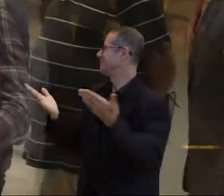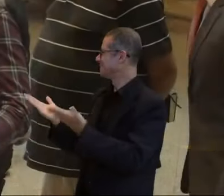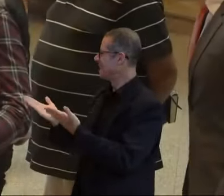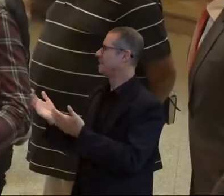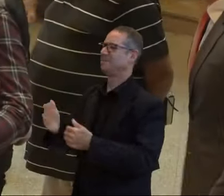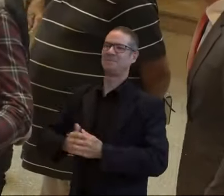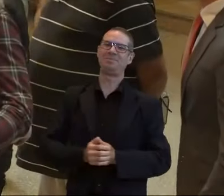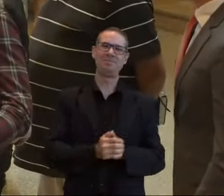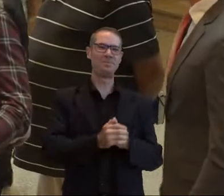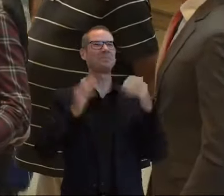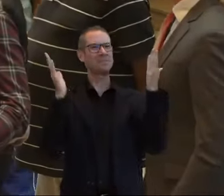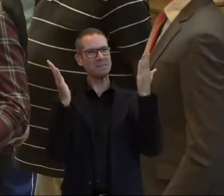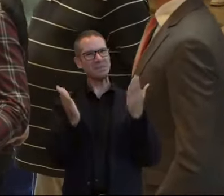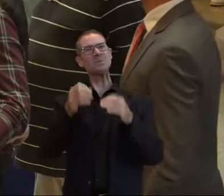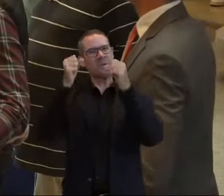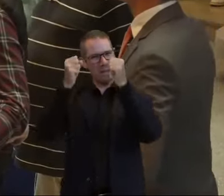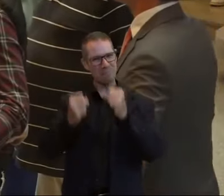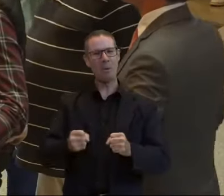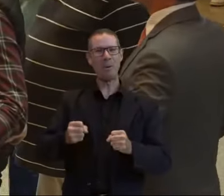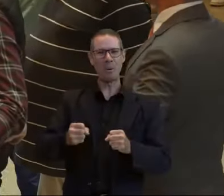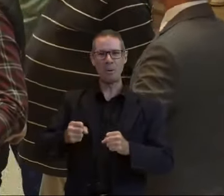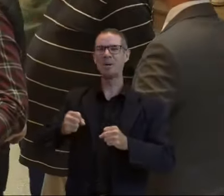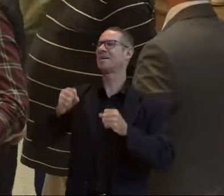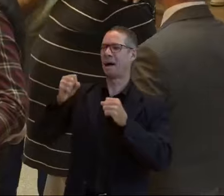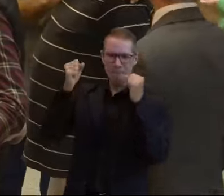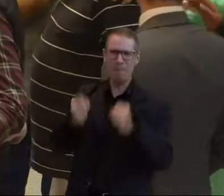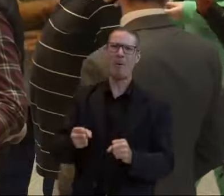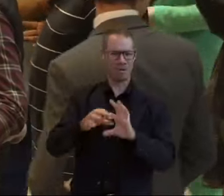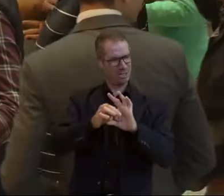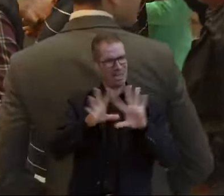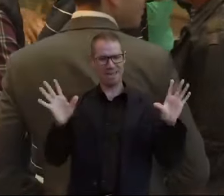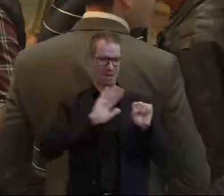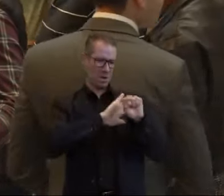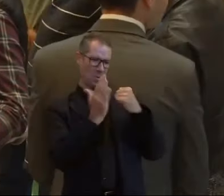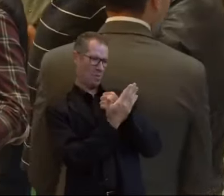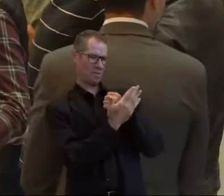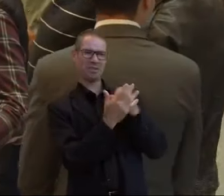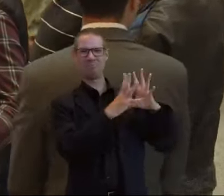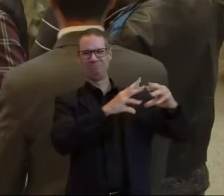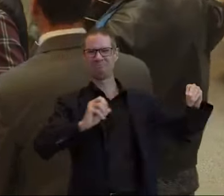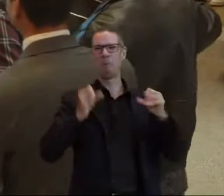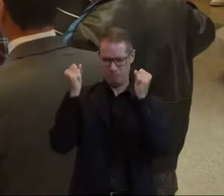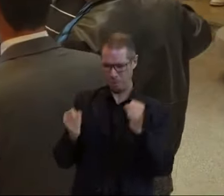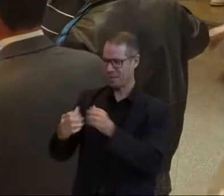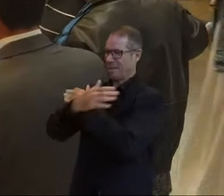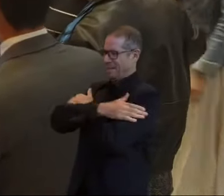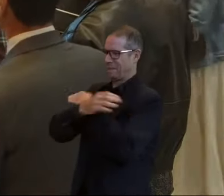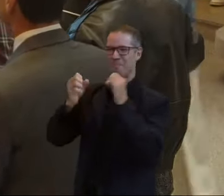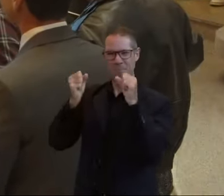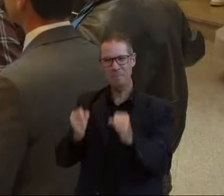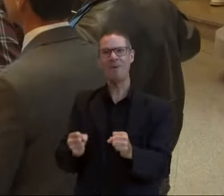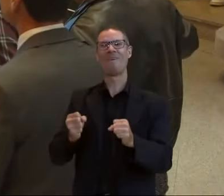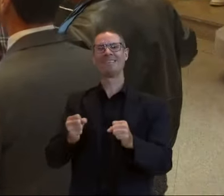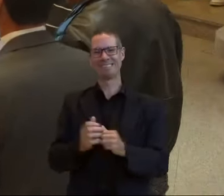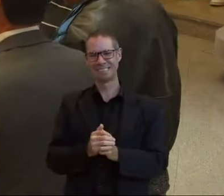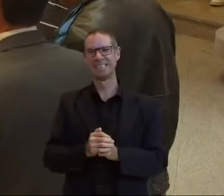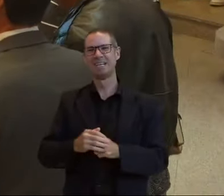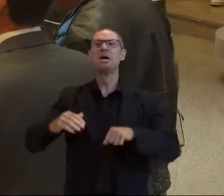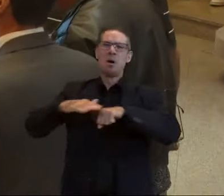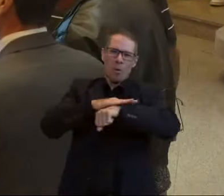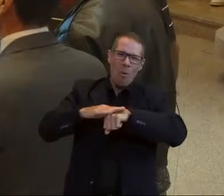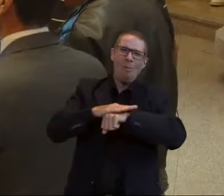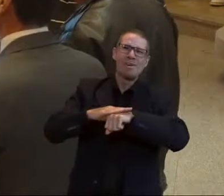né? Agora pode, graças a Deus, agora pode, né? Aleluia, né? Italiano gosta de